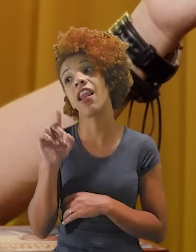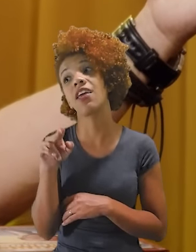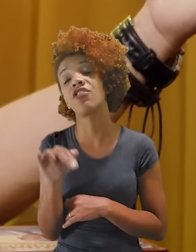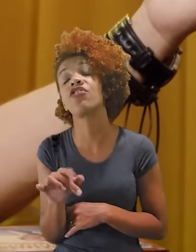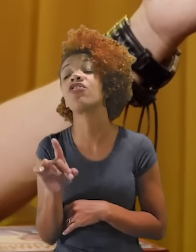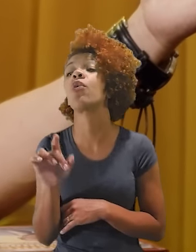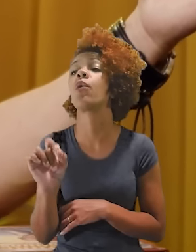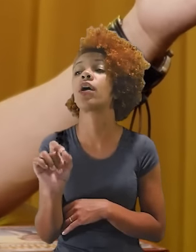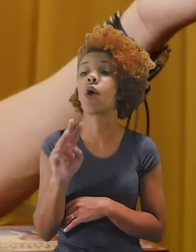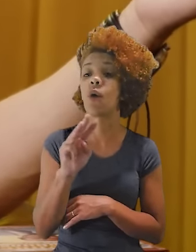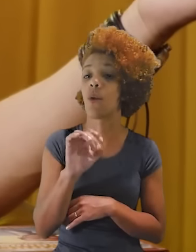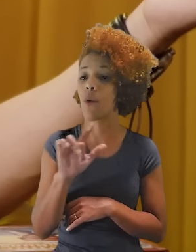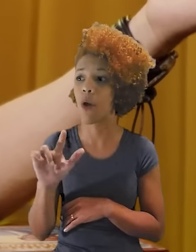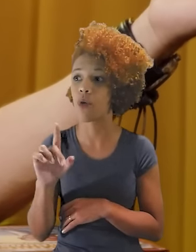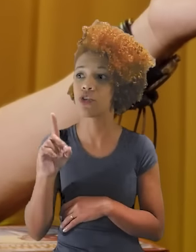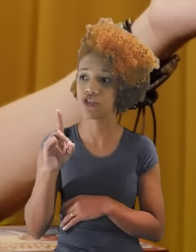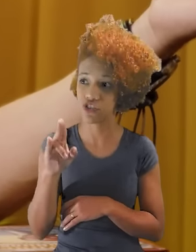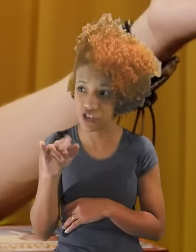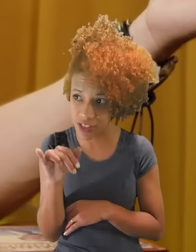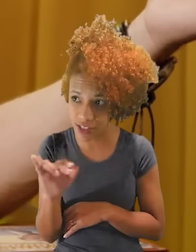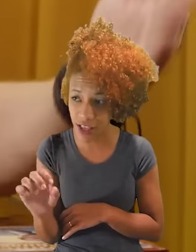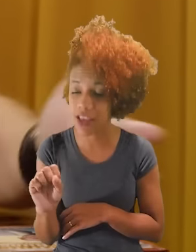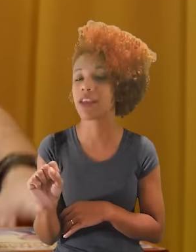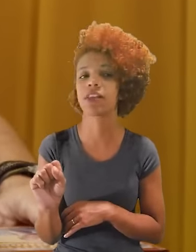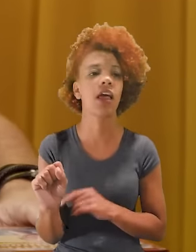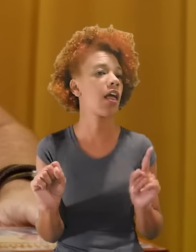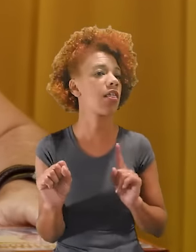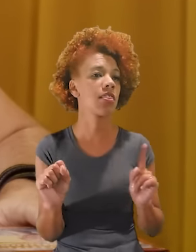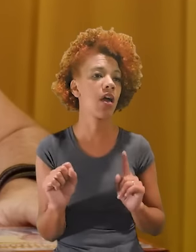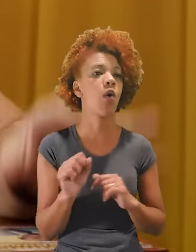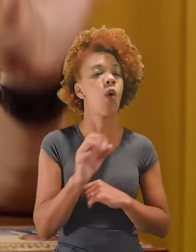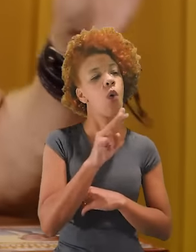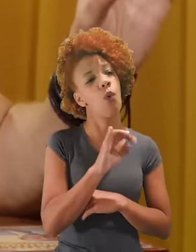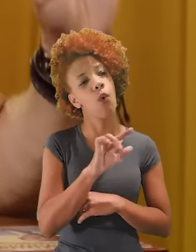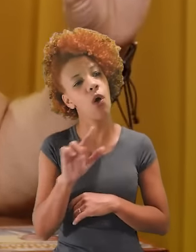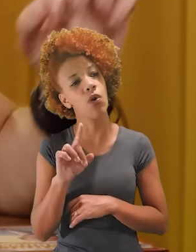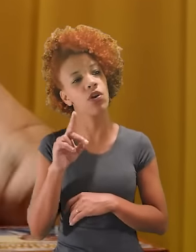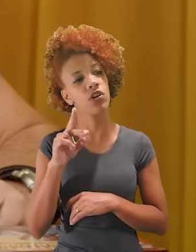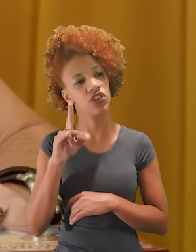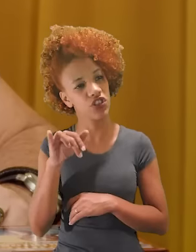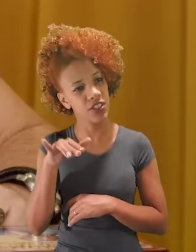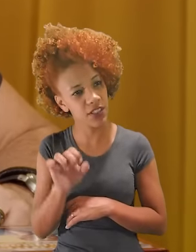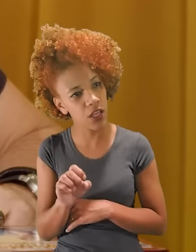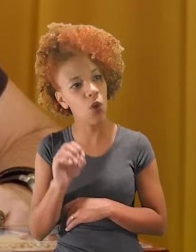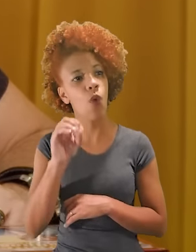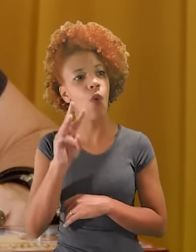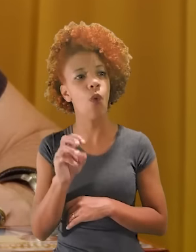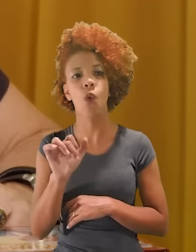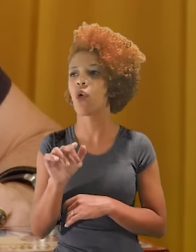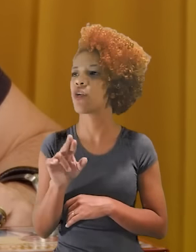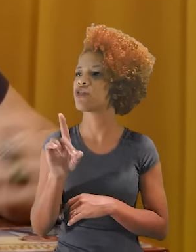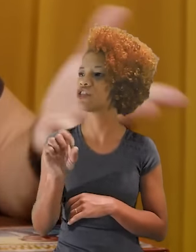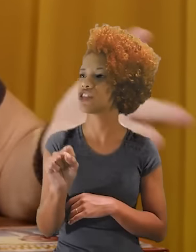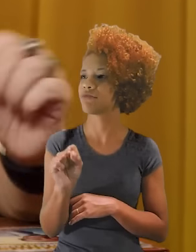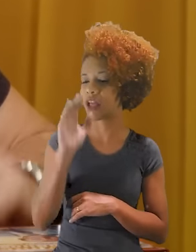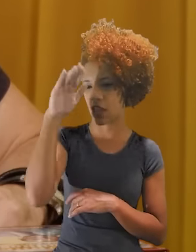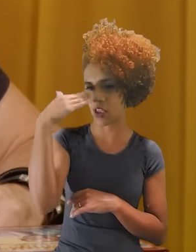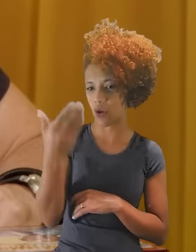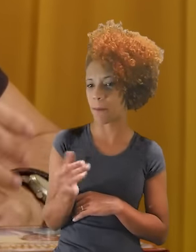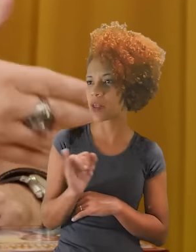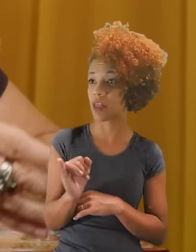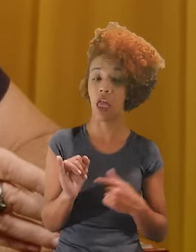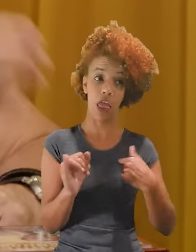quê? Disneyland ou Disney World. Puta, o cara vira e fala, não, vai chamar Walt Disney World. E é Walt Disney World. Em homenagem